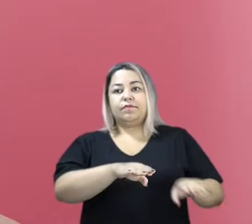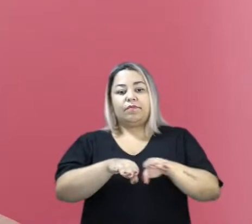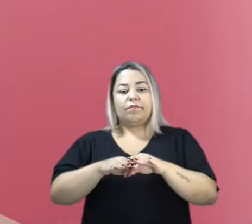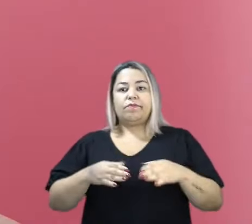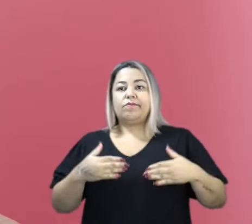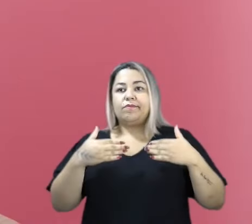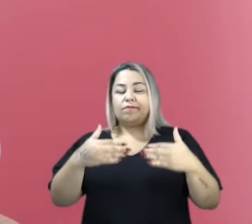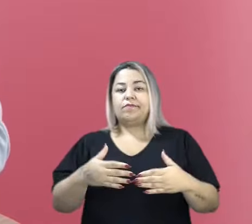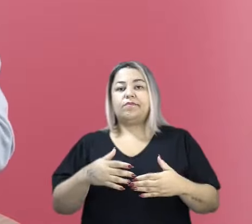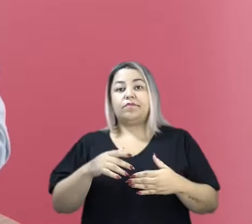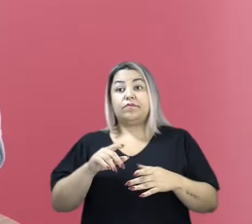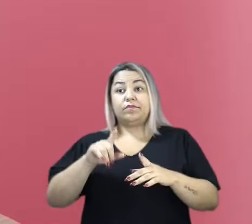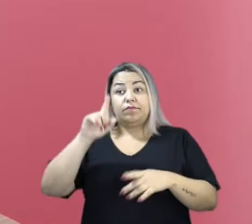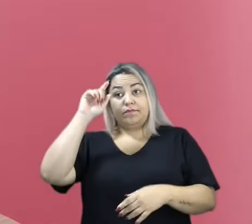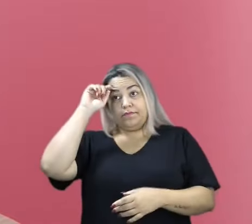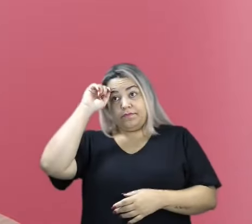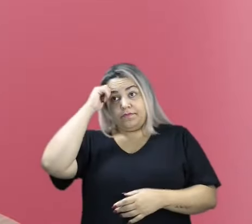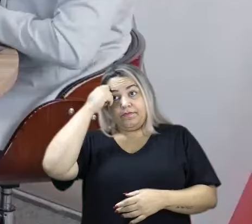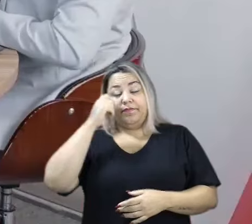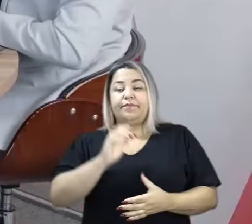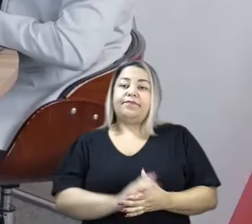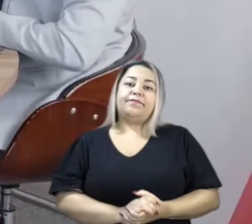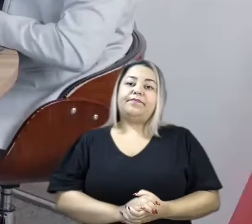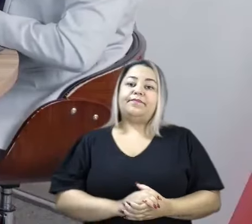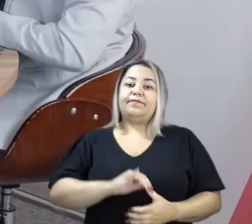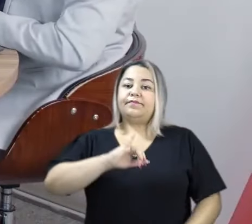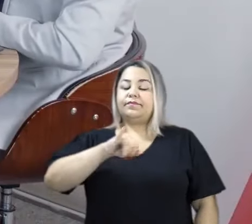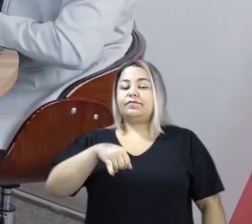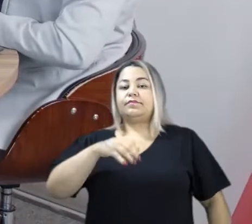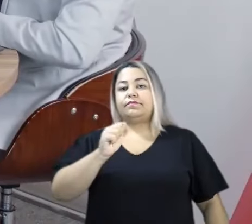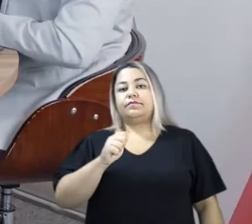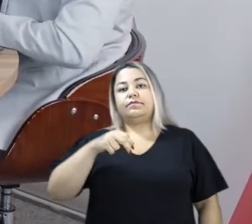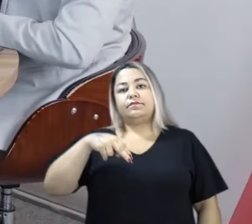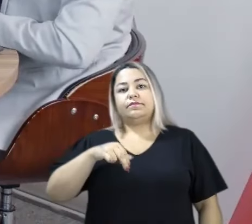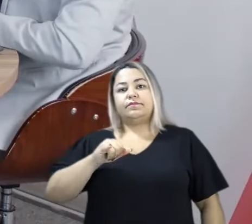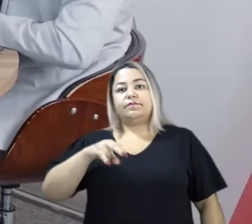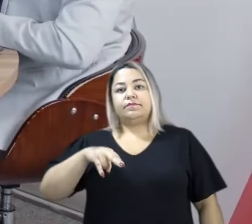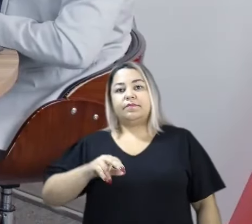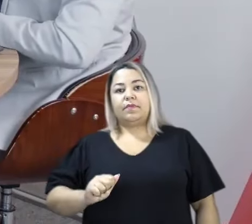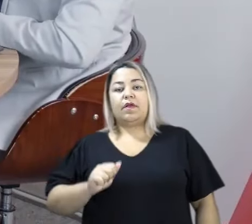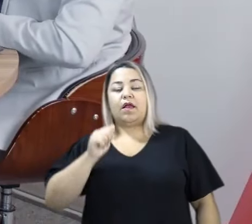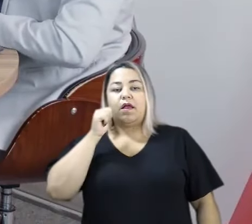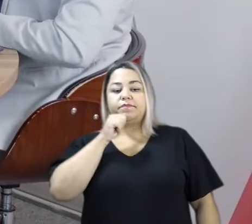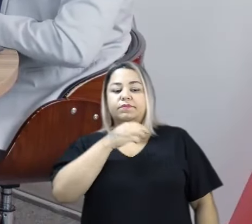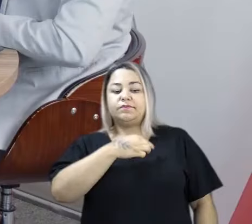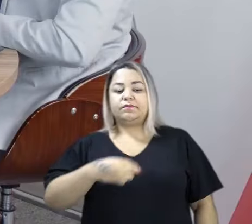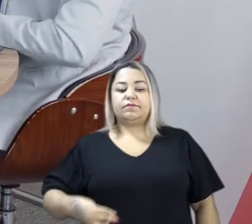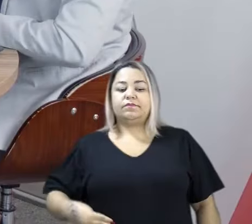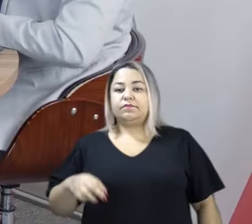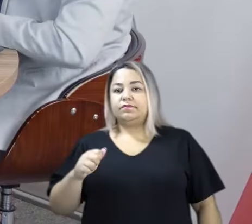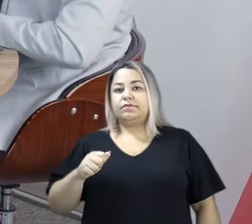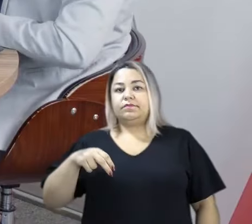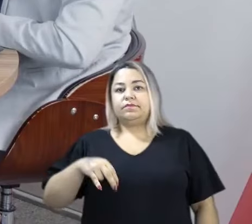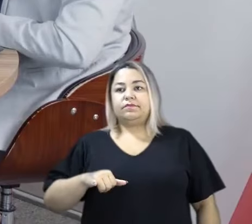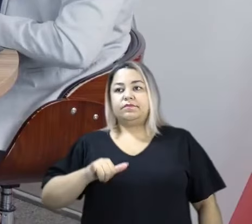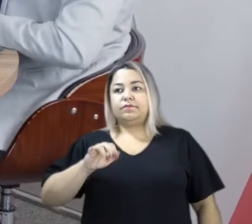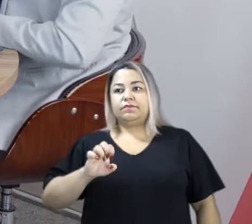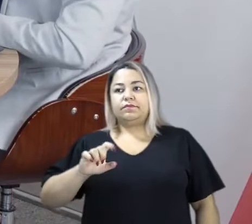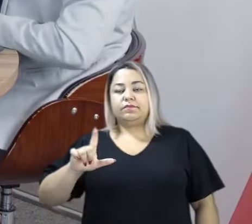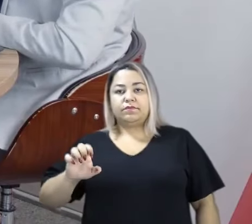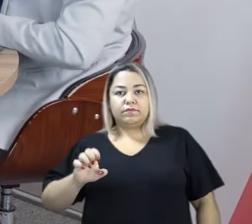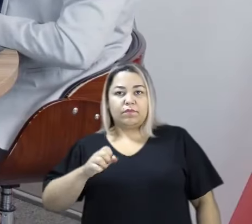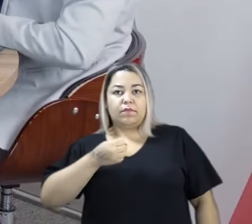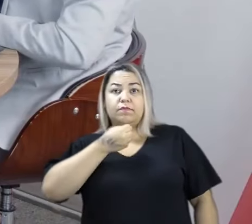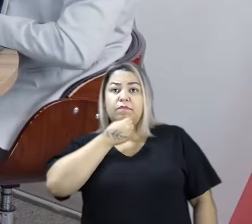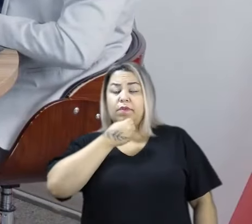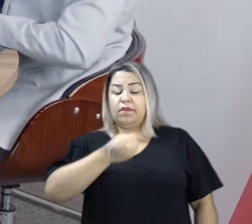Igualdade Racial. Janaína, a ministra Aniele Franco, ela falou numa reunião, numa